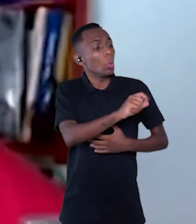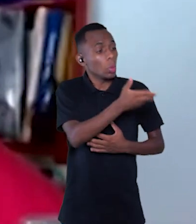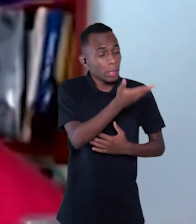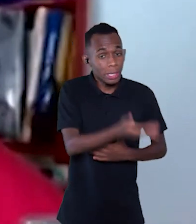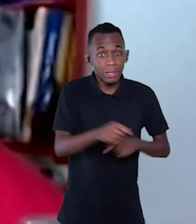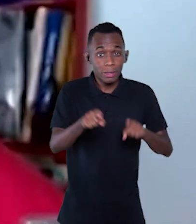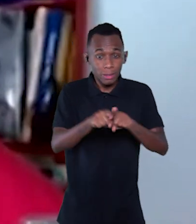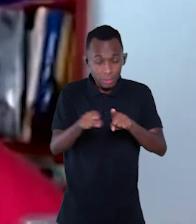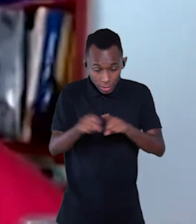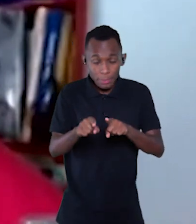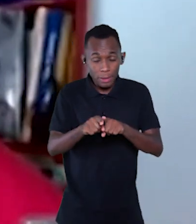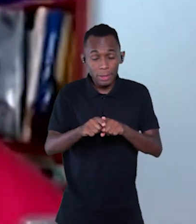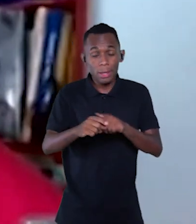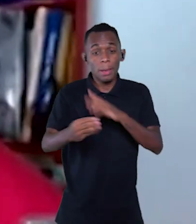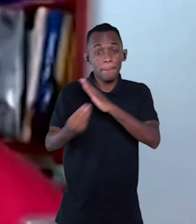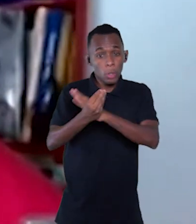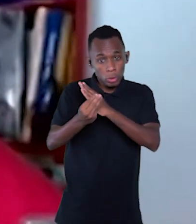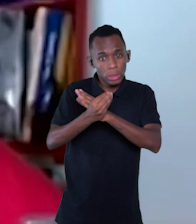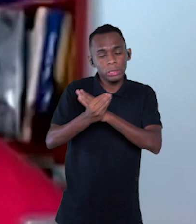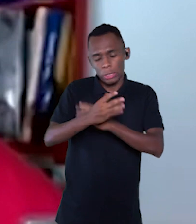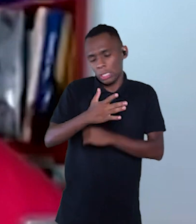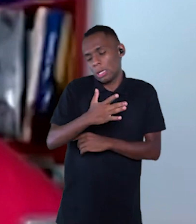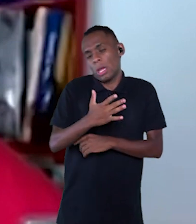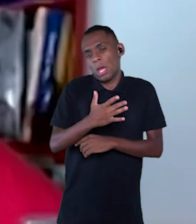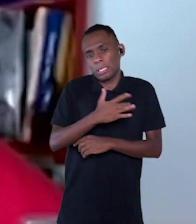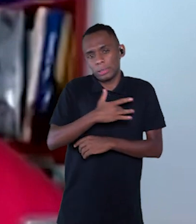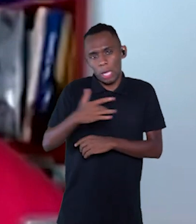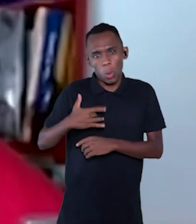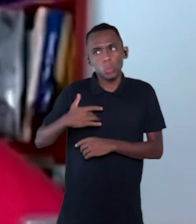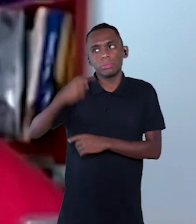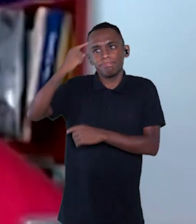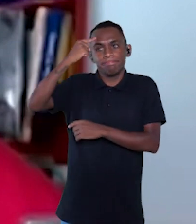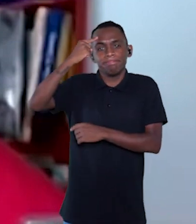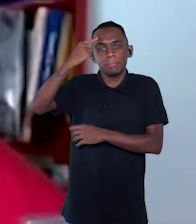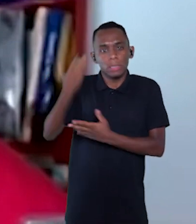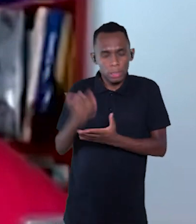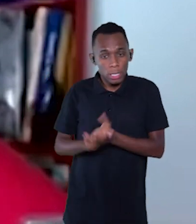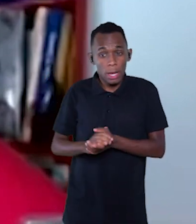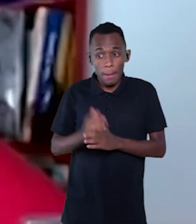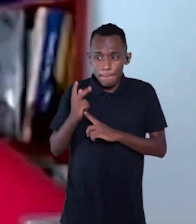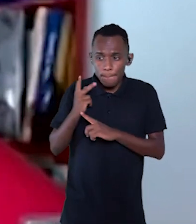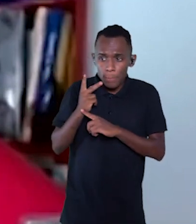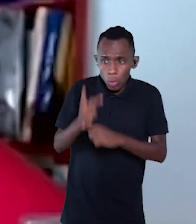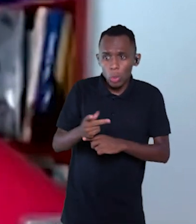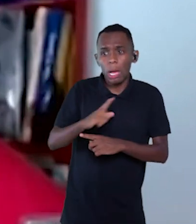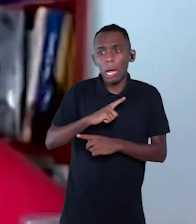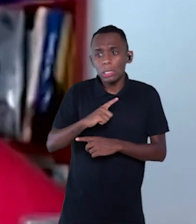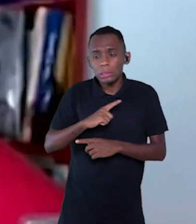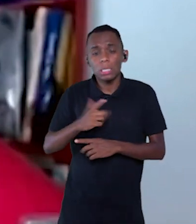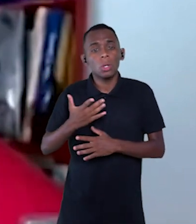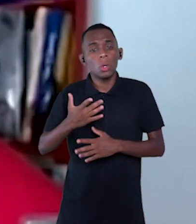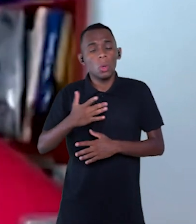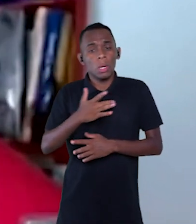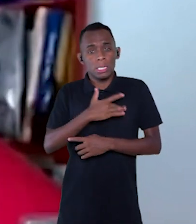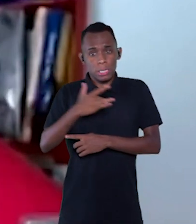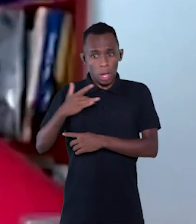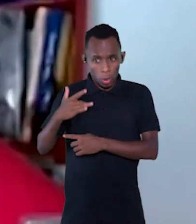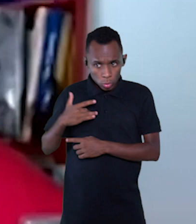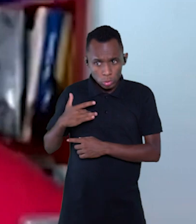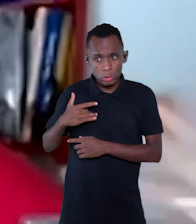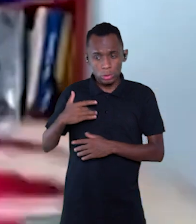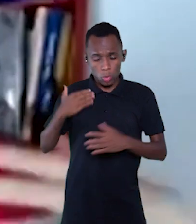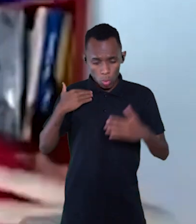nossa saúde mental, se conhecer, procurar ter uma vida saudável, física e mentalmente, que